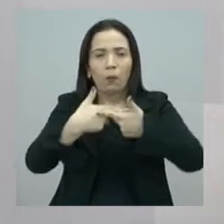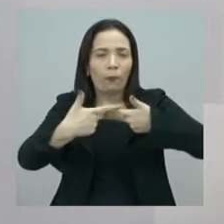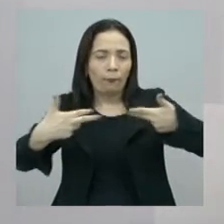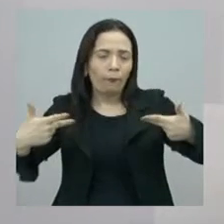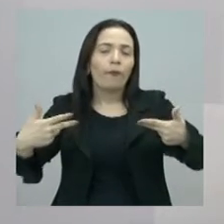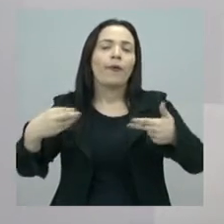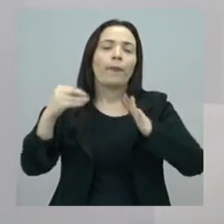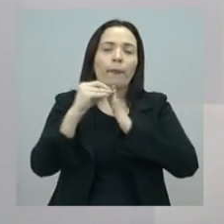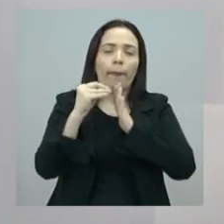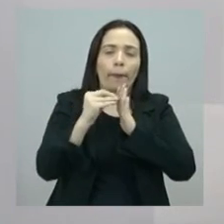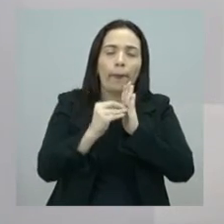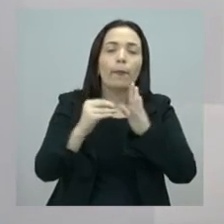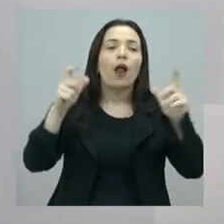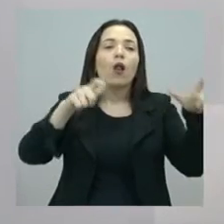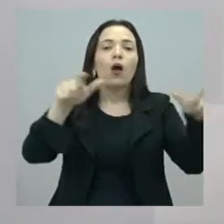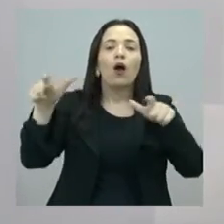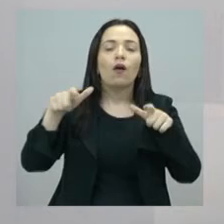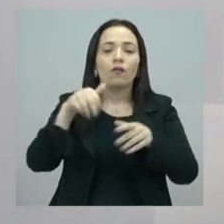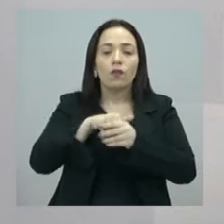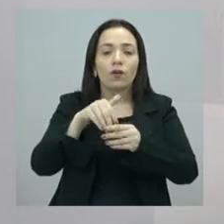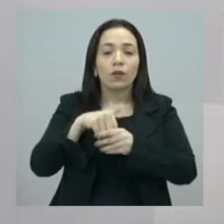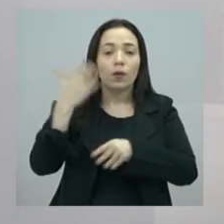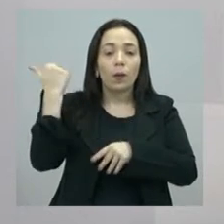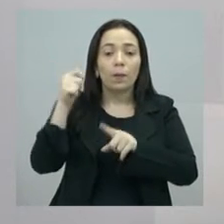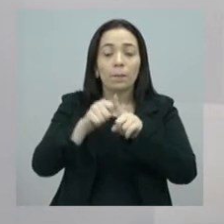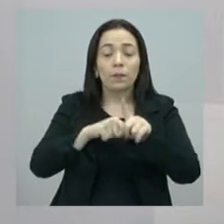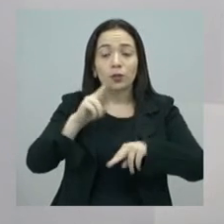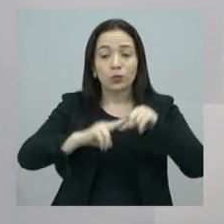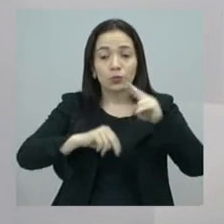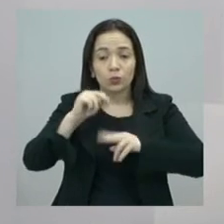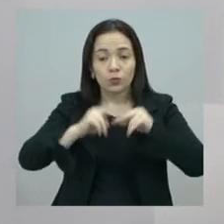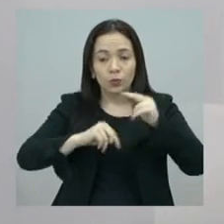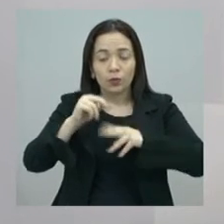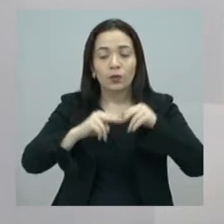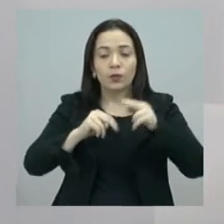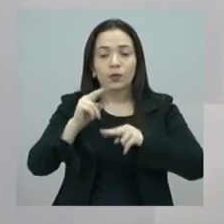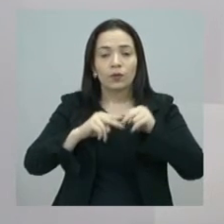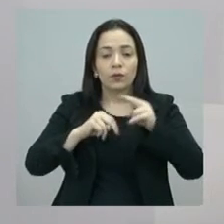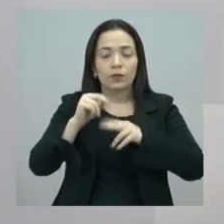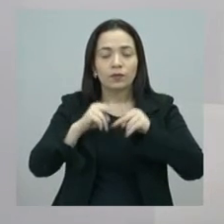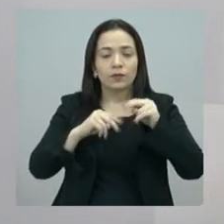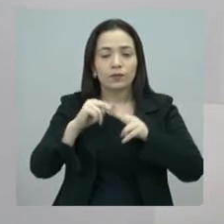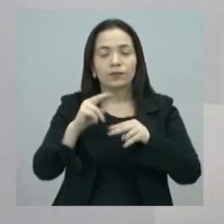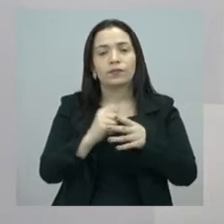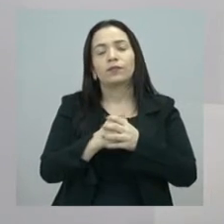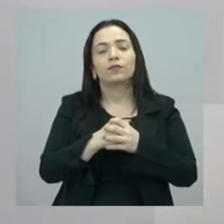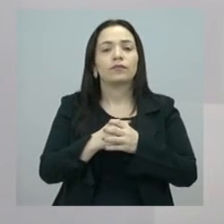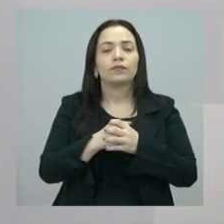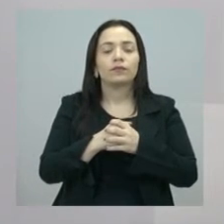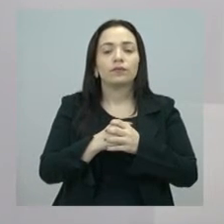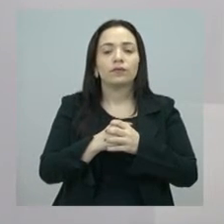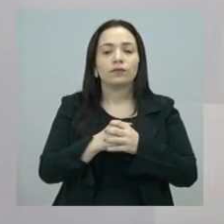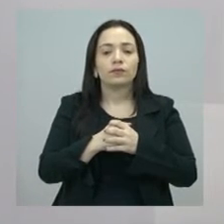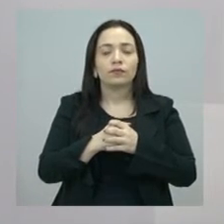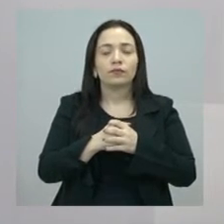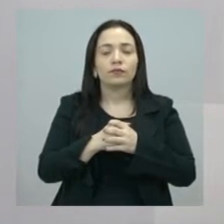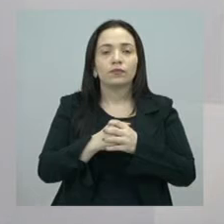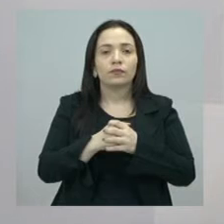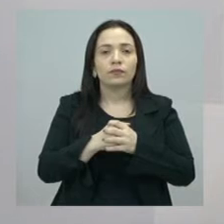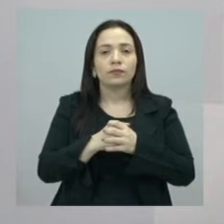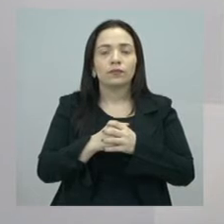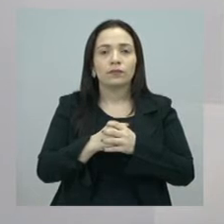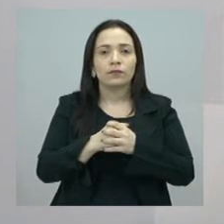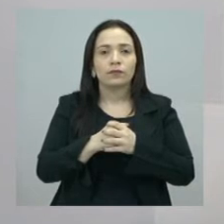logística dos locais de votação no final do mês de junho. Então, onde as sessões